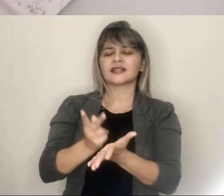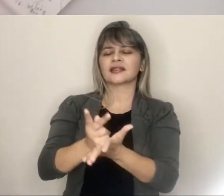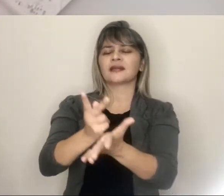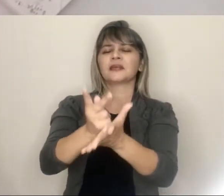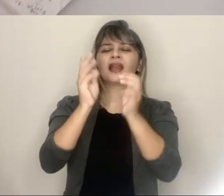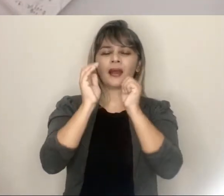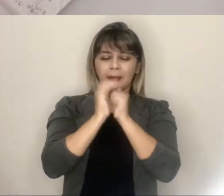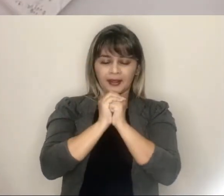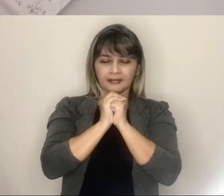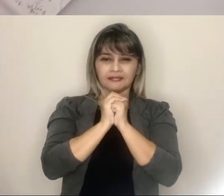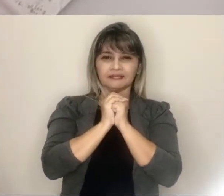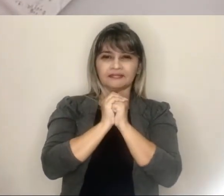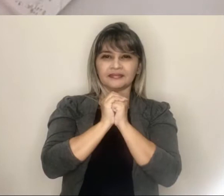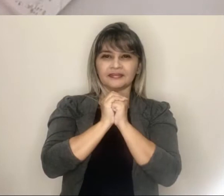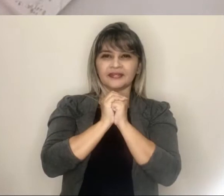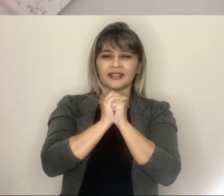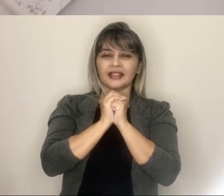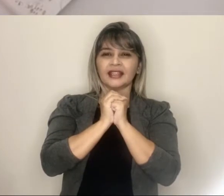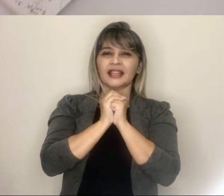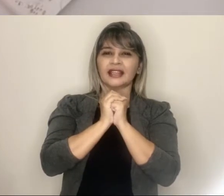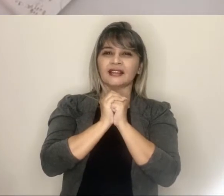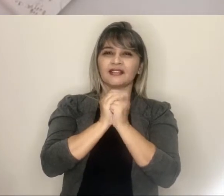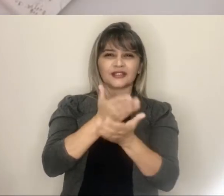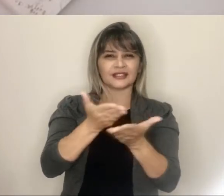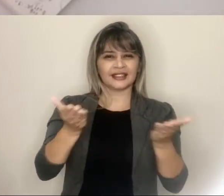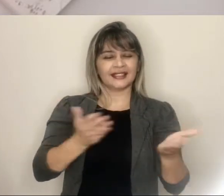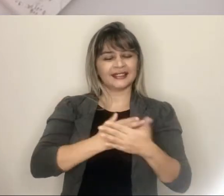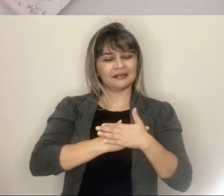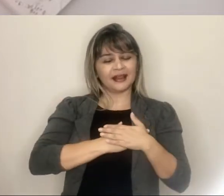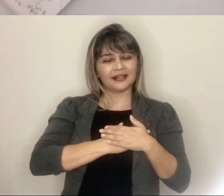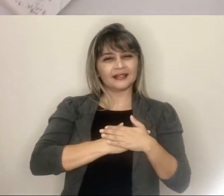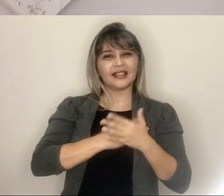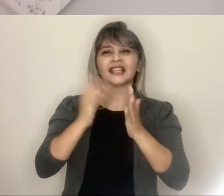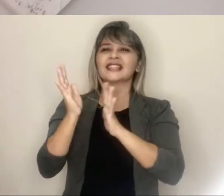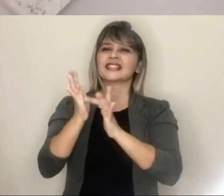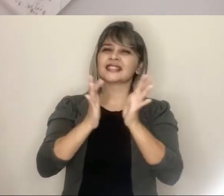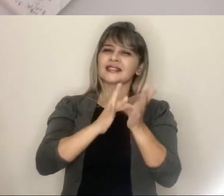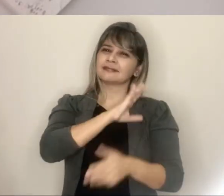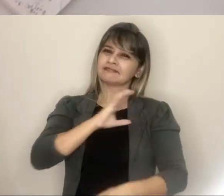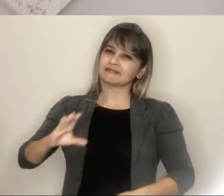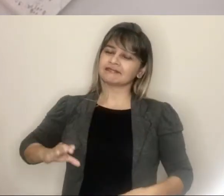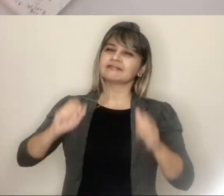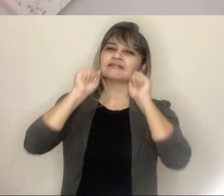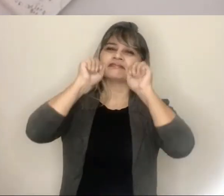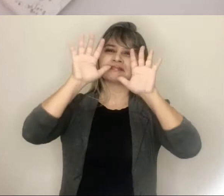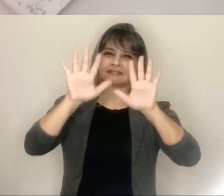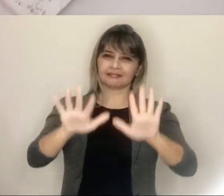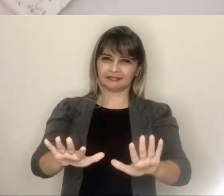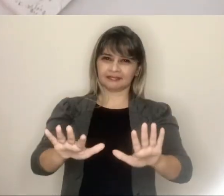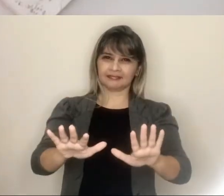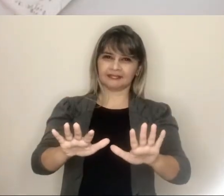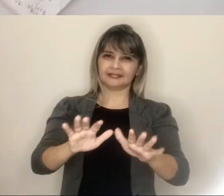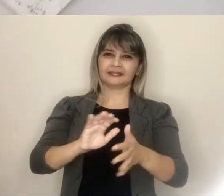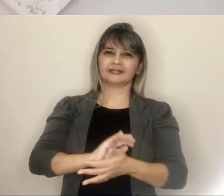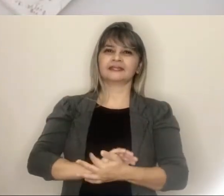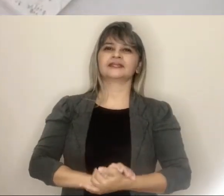de dificuldade. Enfim, Pai, esteja conosco nos abençoando hoje e sempre. Amém. Meu querido, que Deus em